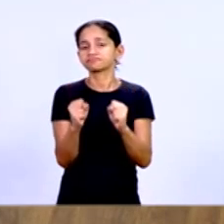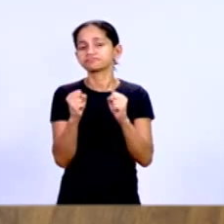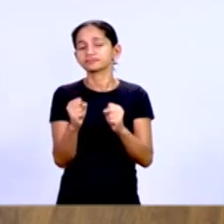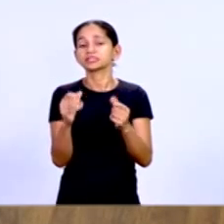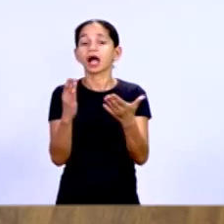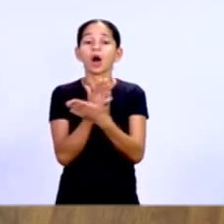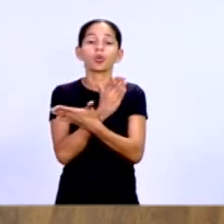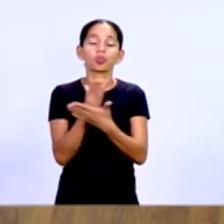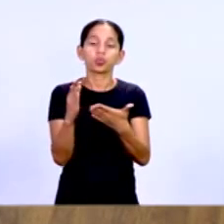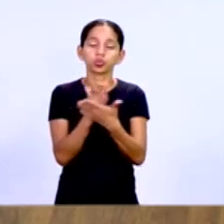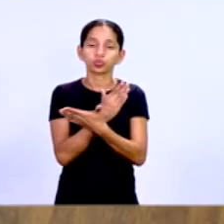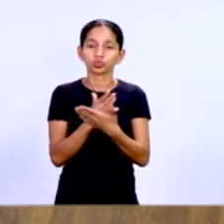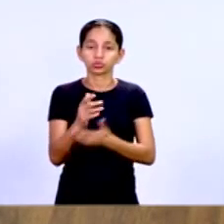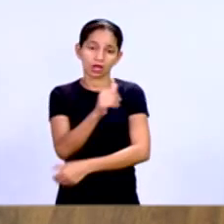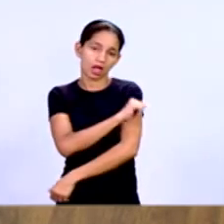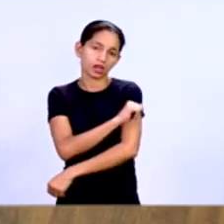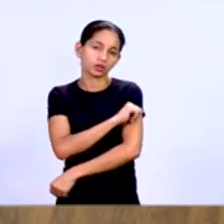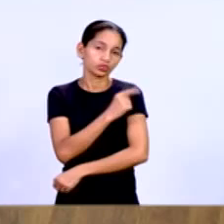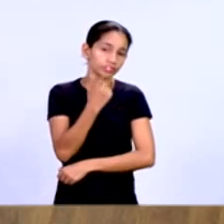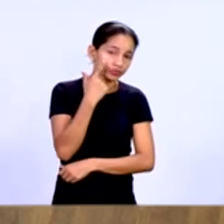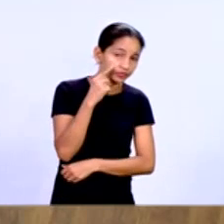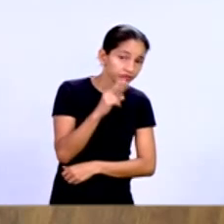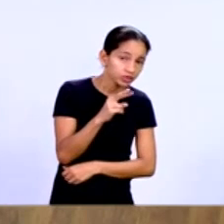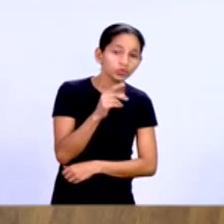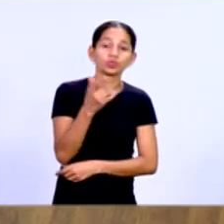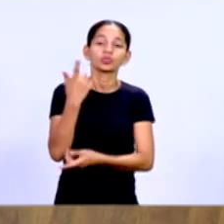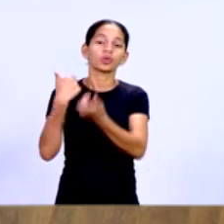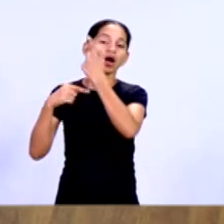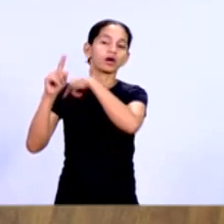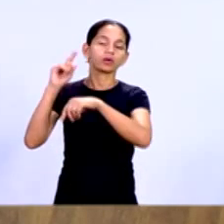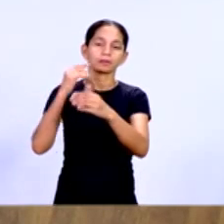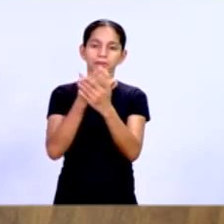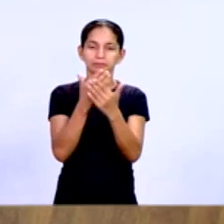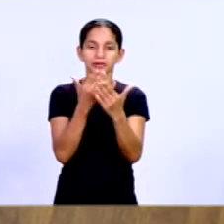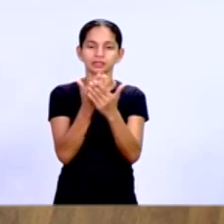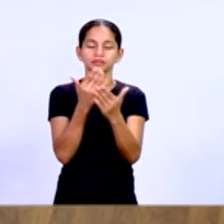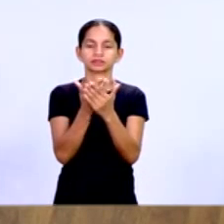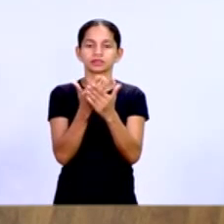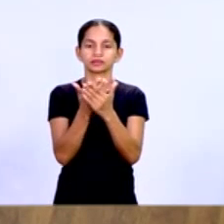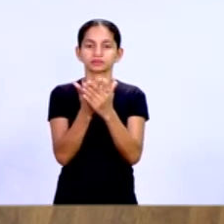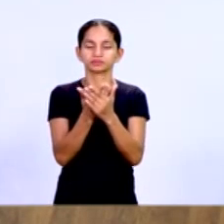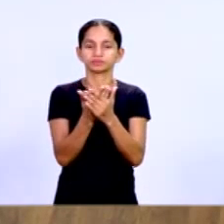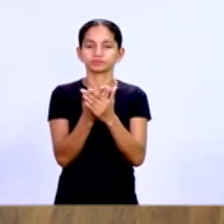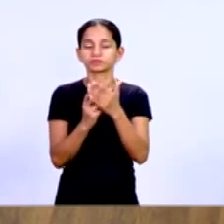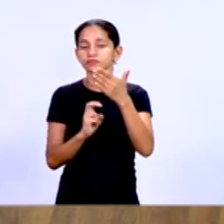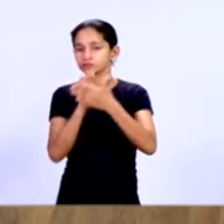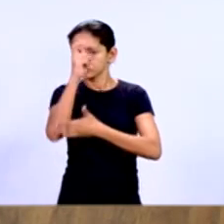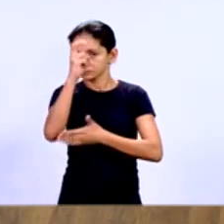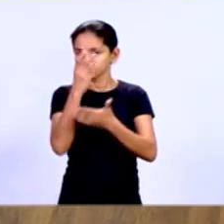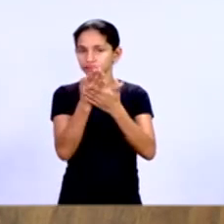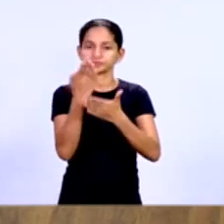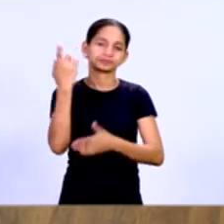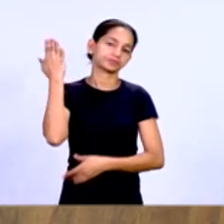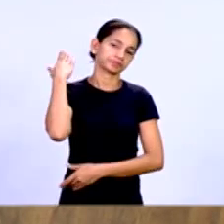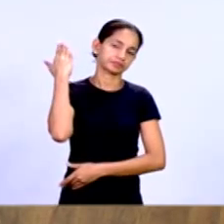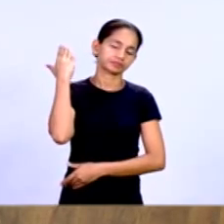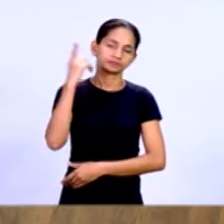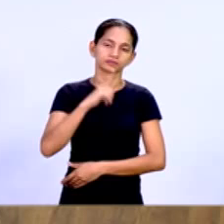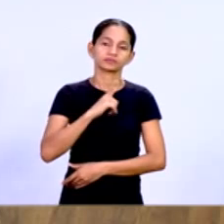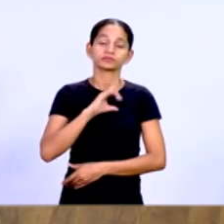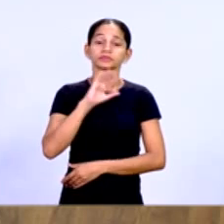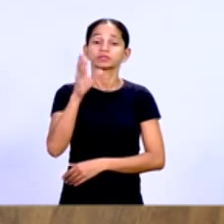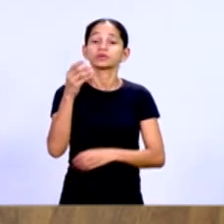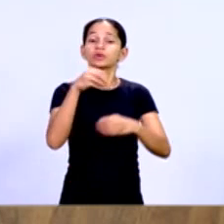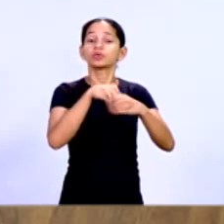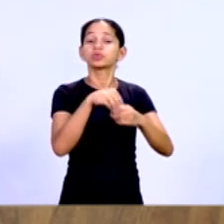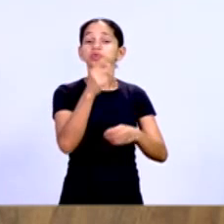eles o que os alunos viram, por exemplo, na aula anterior, a que antecedeu aqui a nossa aula, que foi o investimento,